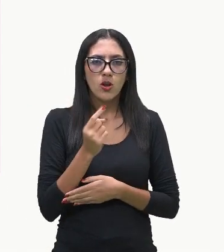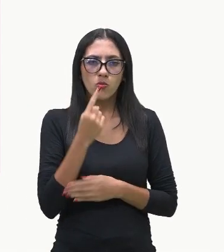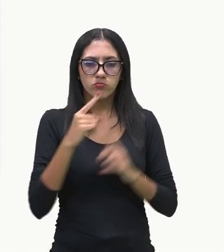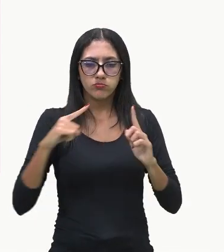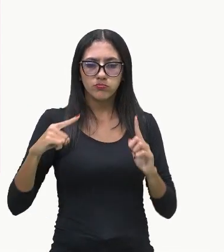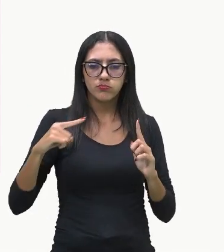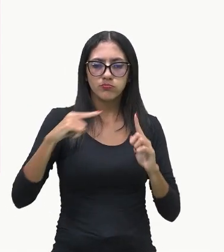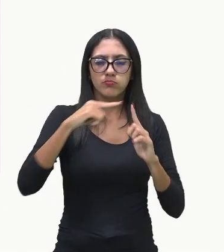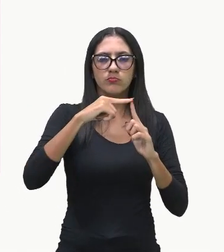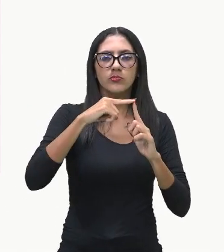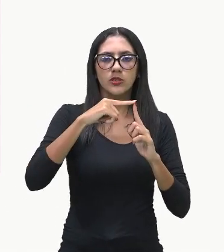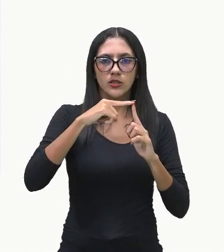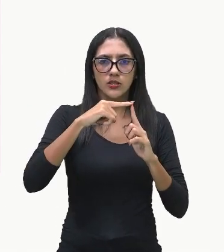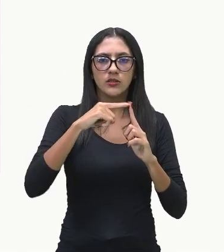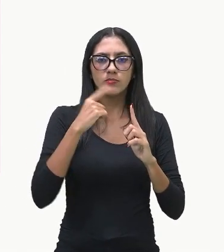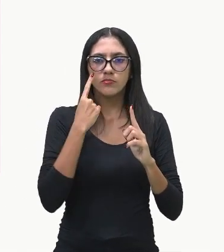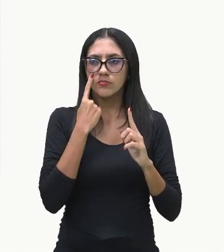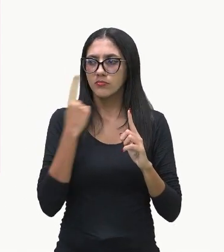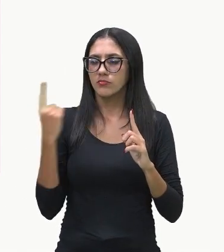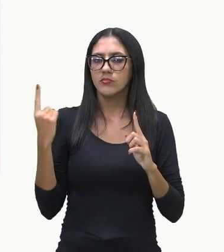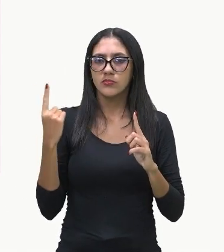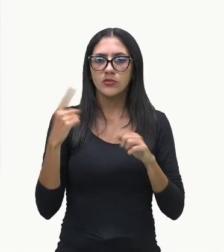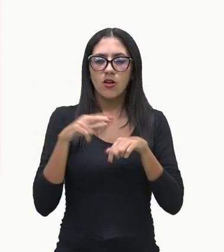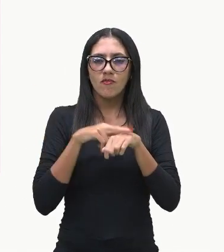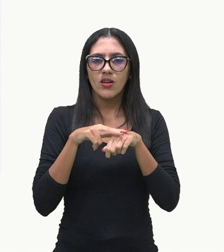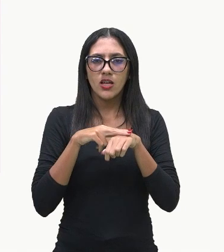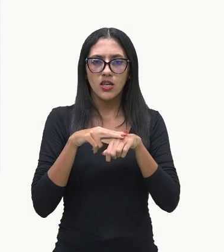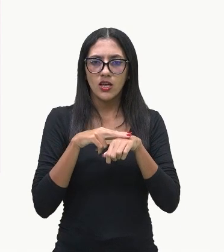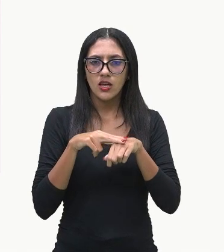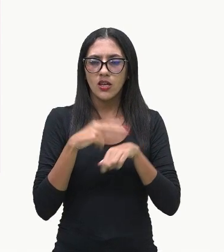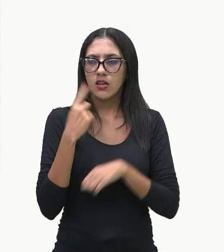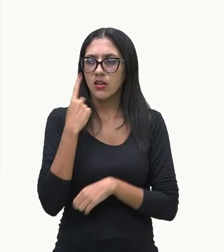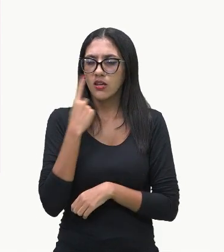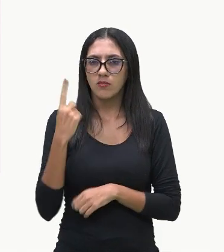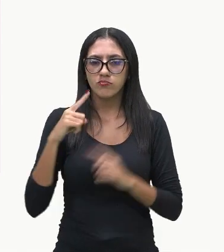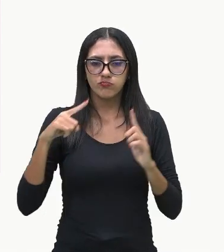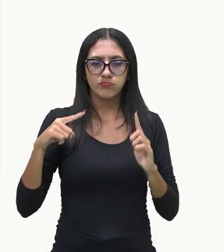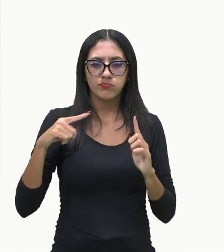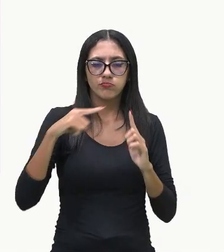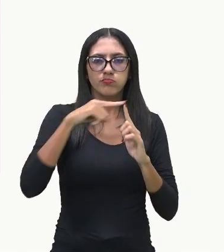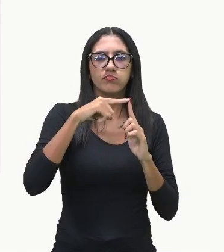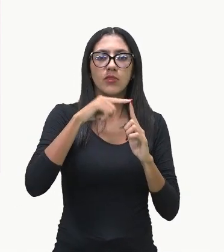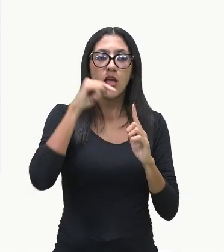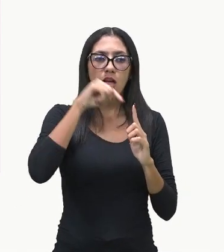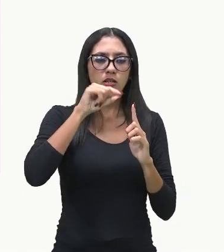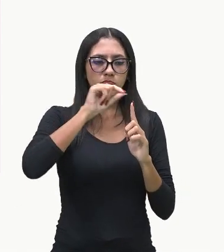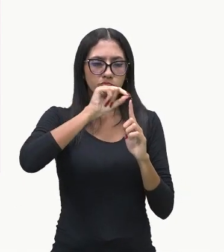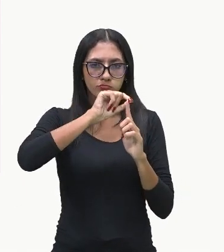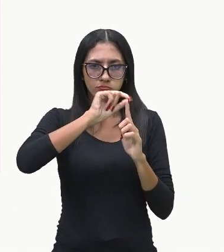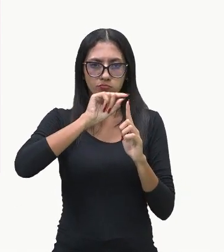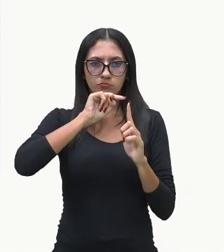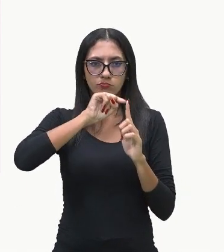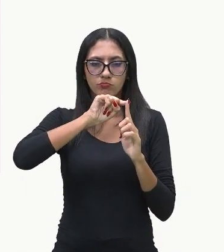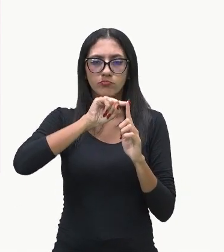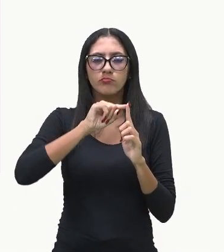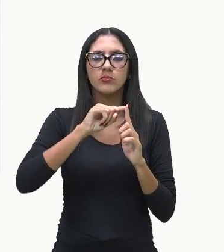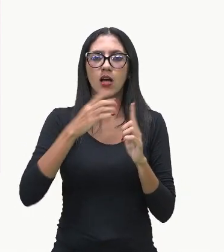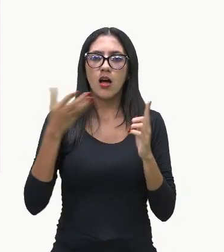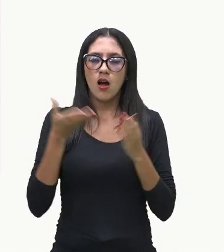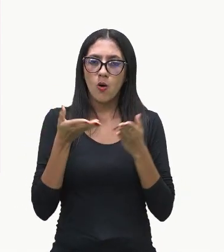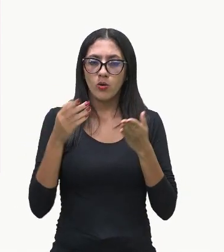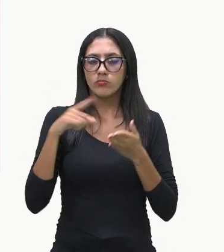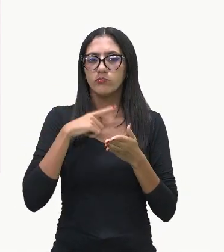vértice, que vai ser esse que está destacado, e a partir desse vértice eu vou traçar todas